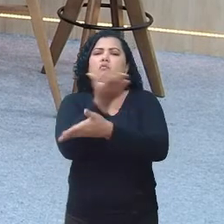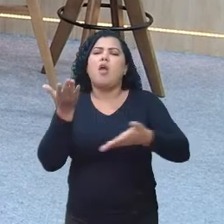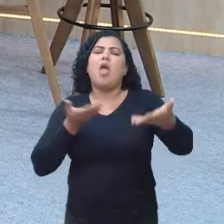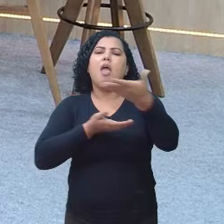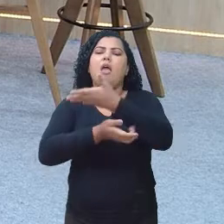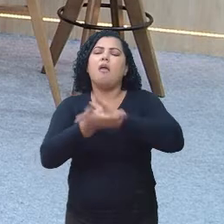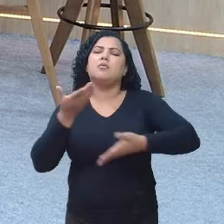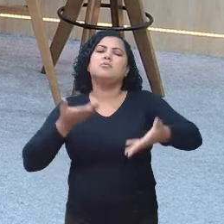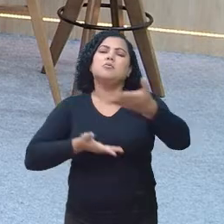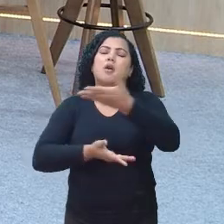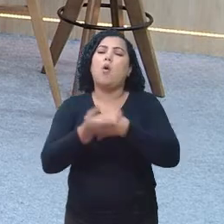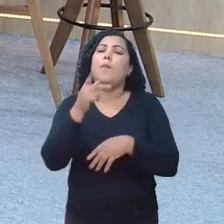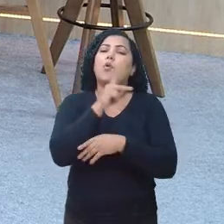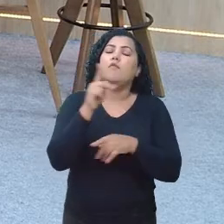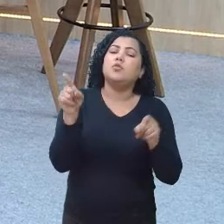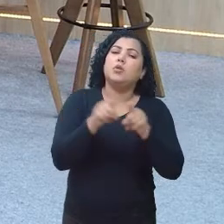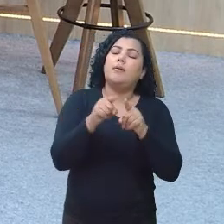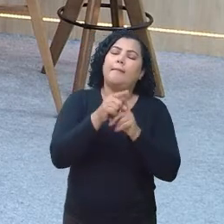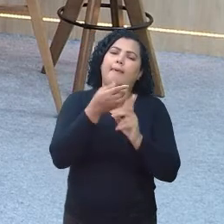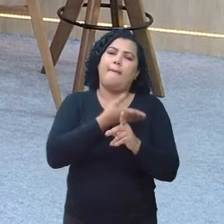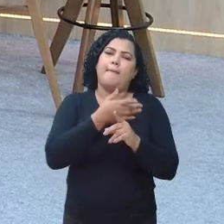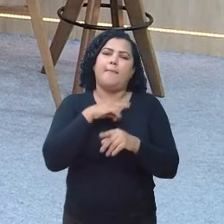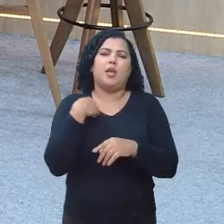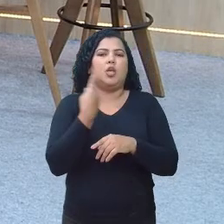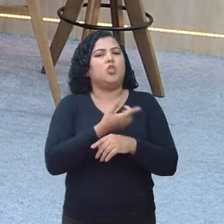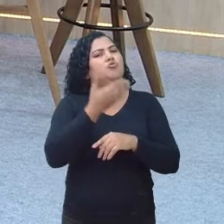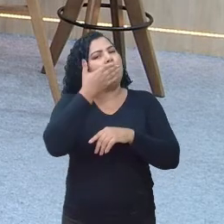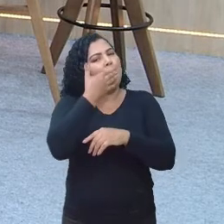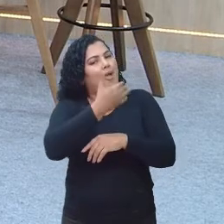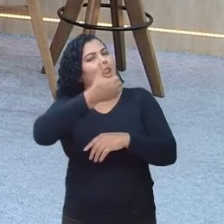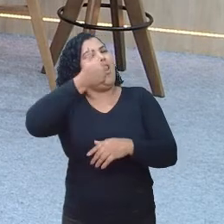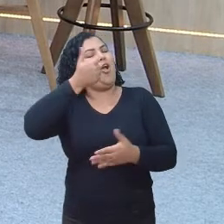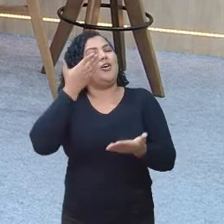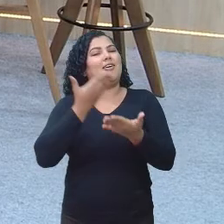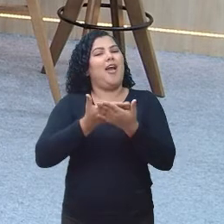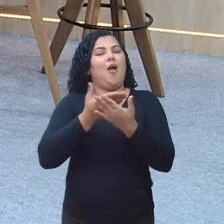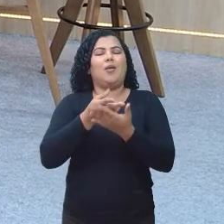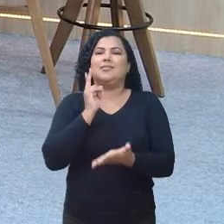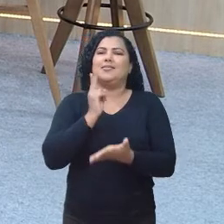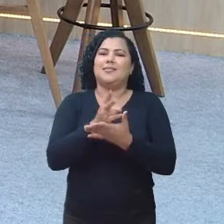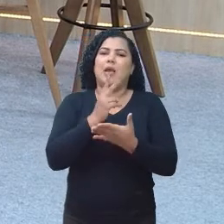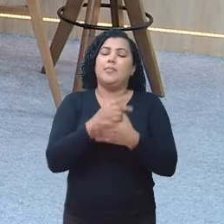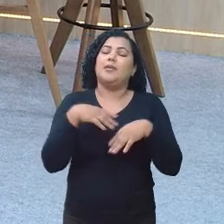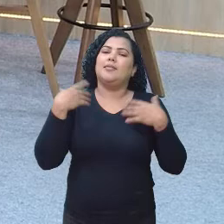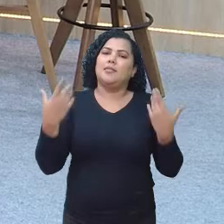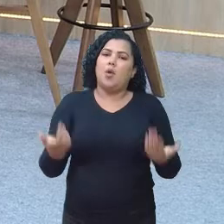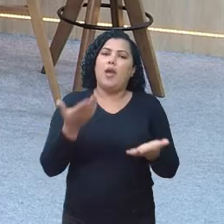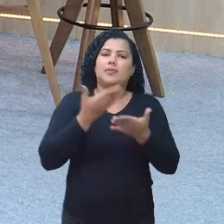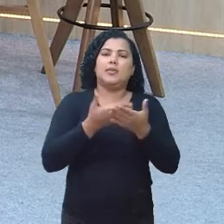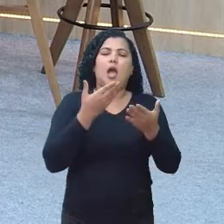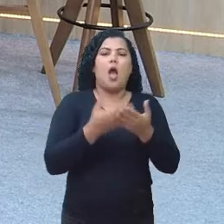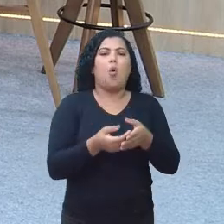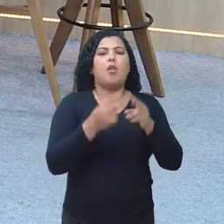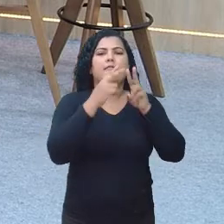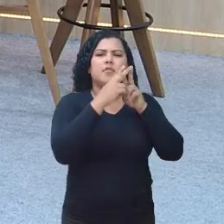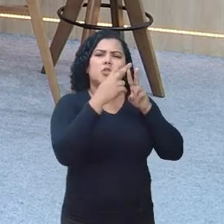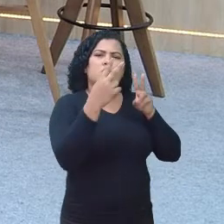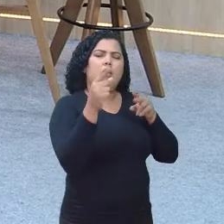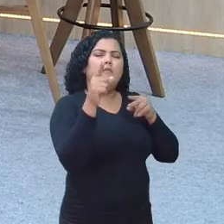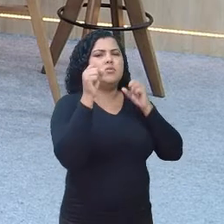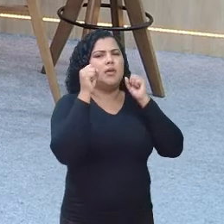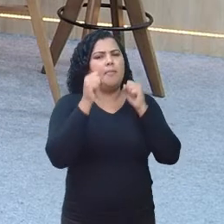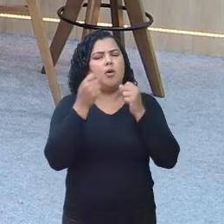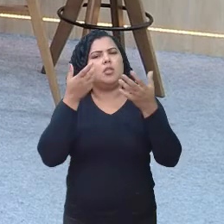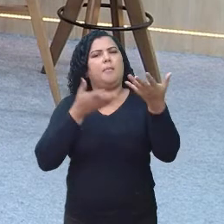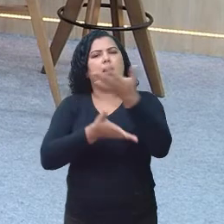consiga fazer a aula cada vez melhor, né? Como eu disse anteriormente, essa é uma aula digital, onde você pode